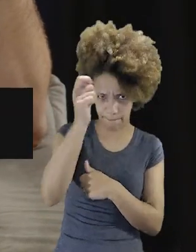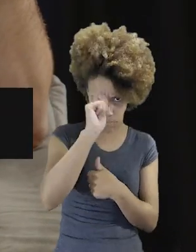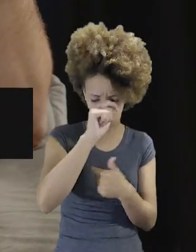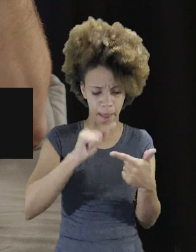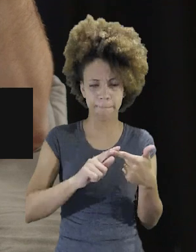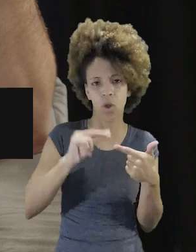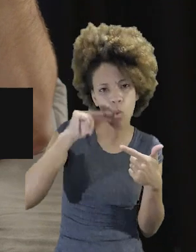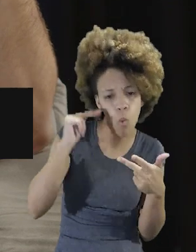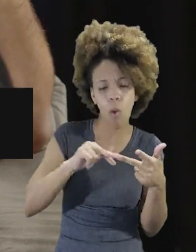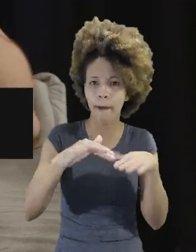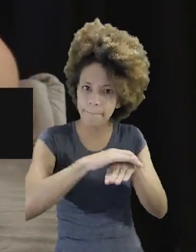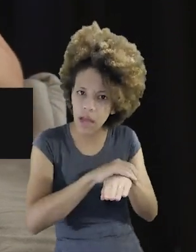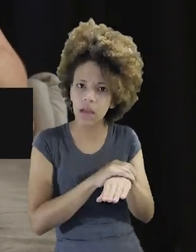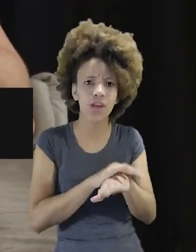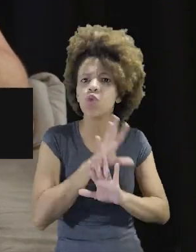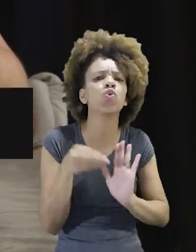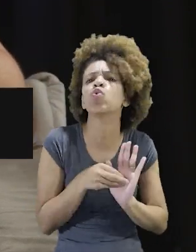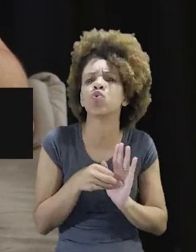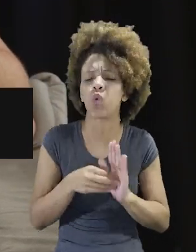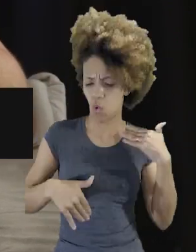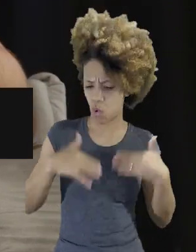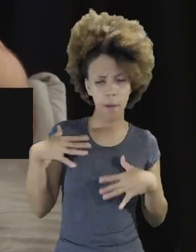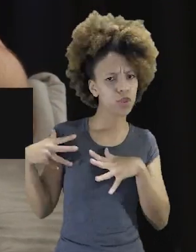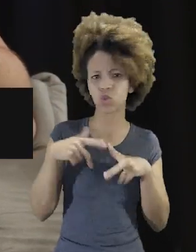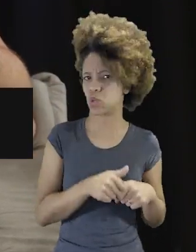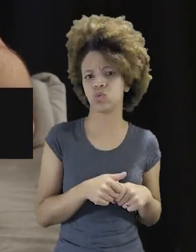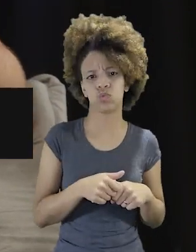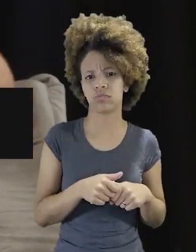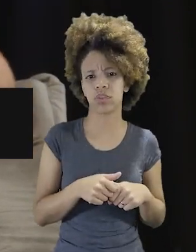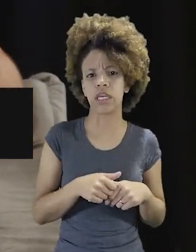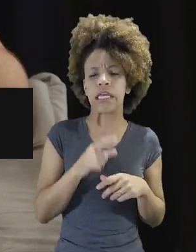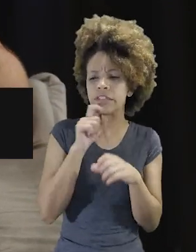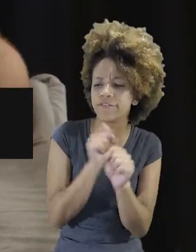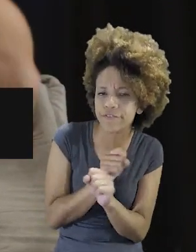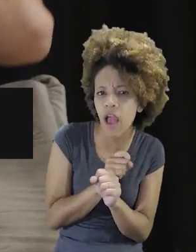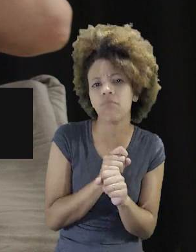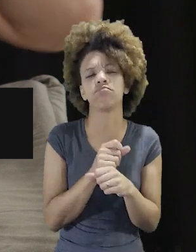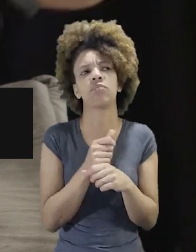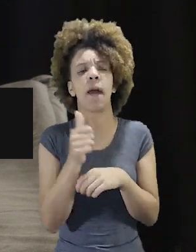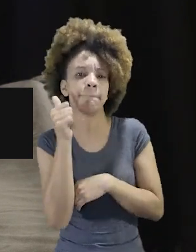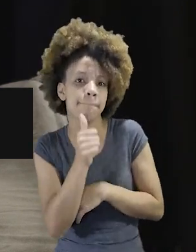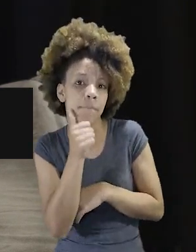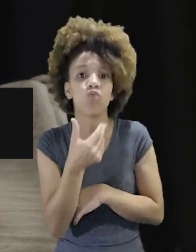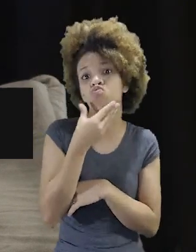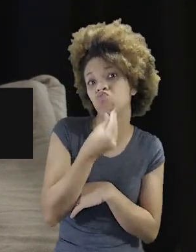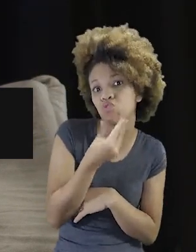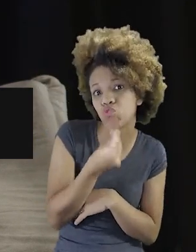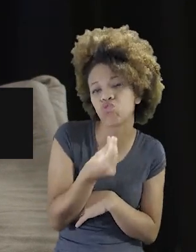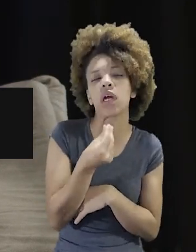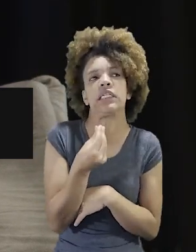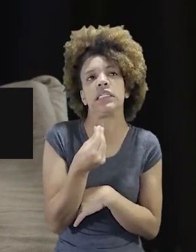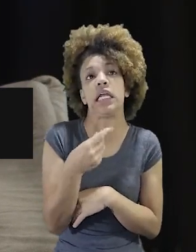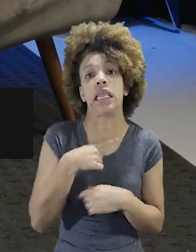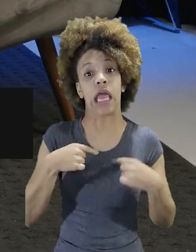boné cueca meia não precisa bater tudo o corpo inteiro versão inverno versão feminina tem roupa